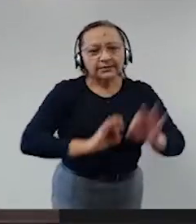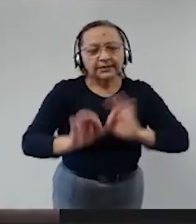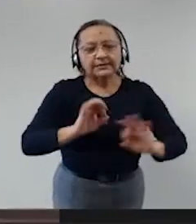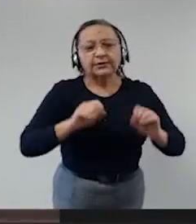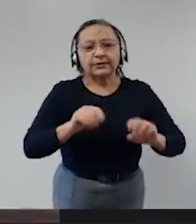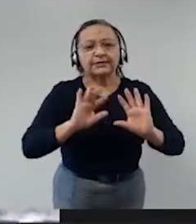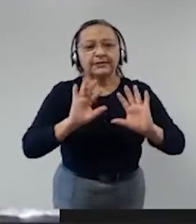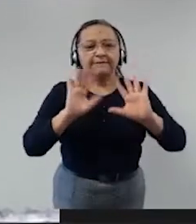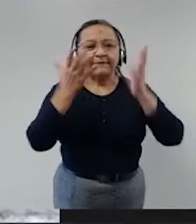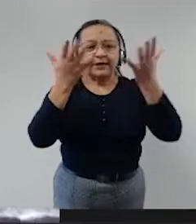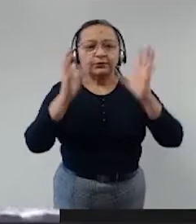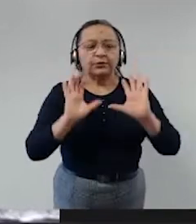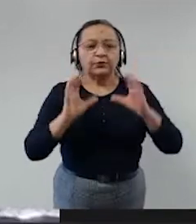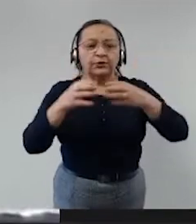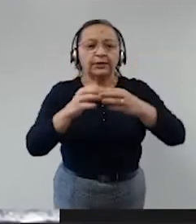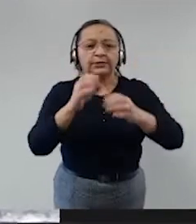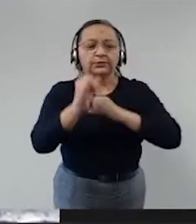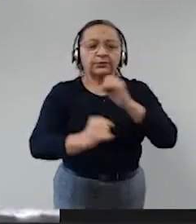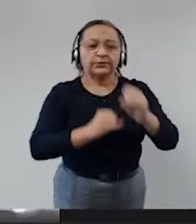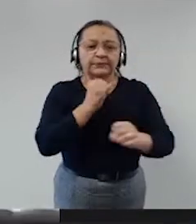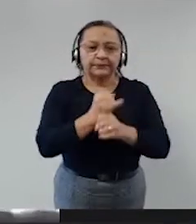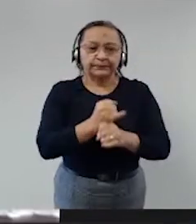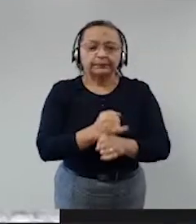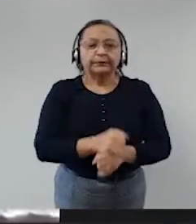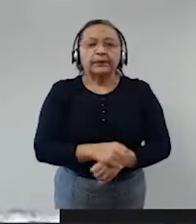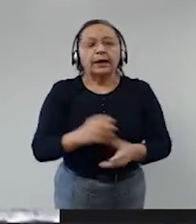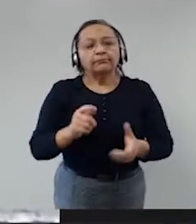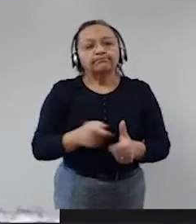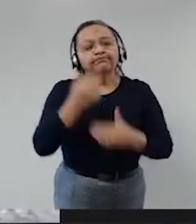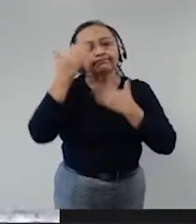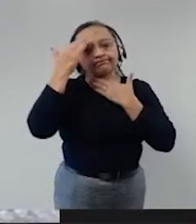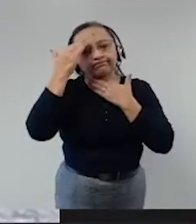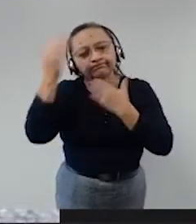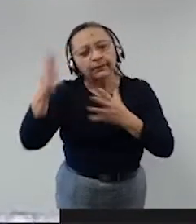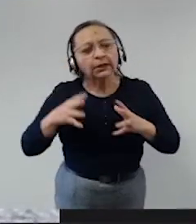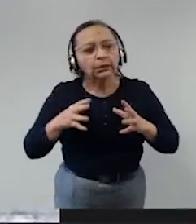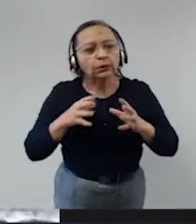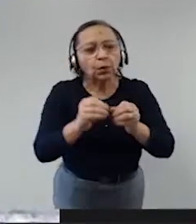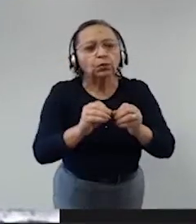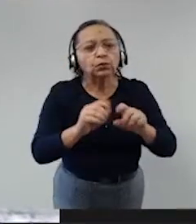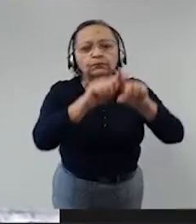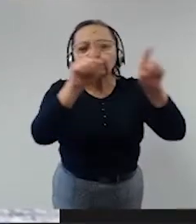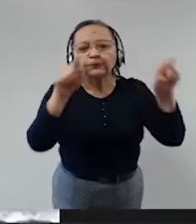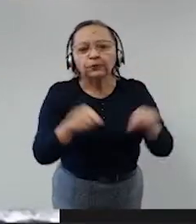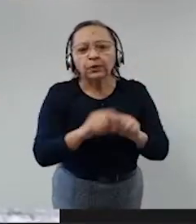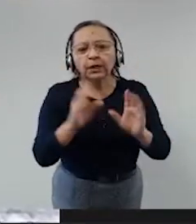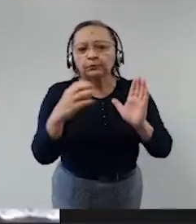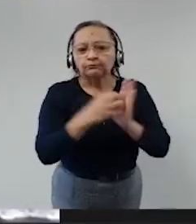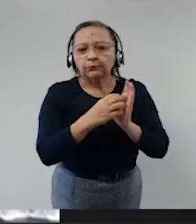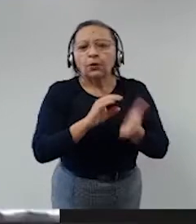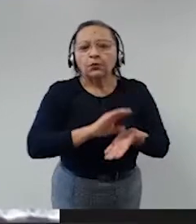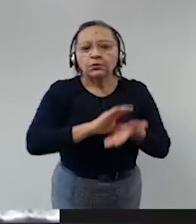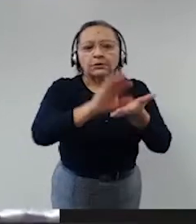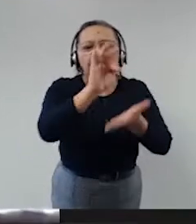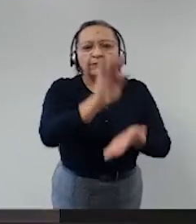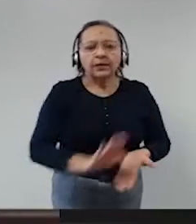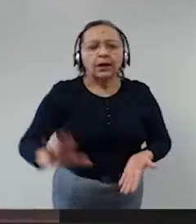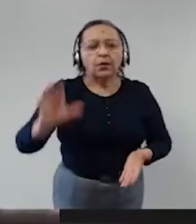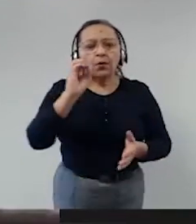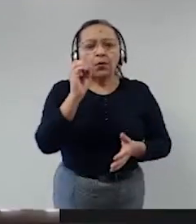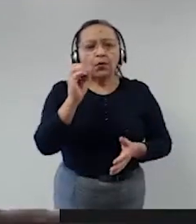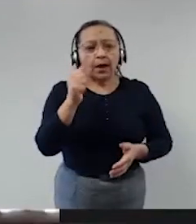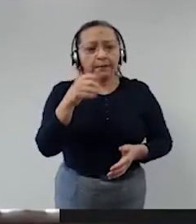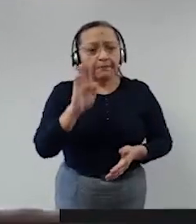evento. Aproveito para agradecer a todos os funcionários do Conselho Federal da OAB pelo seu incansável trabalho em